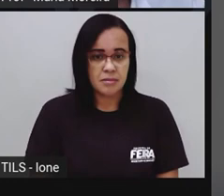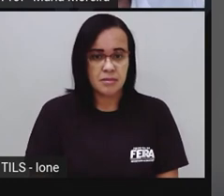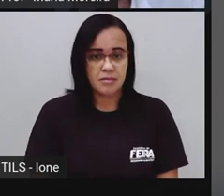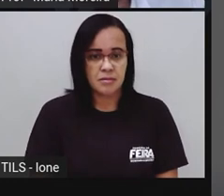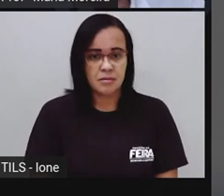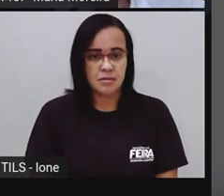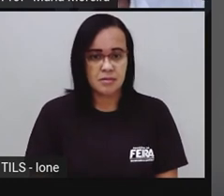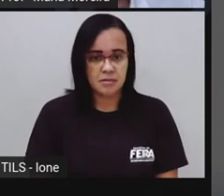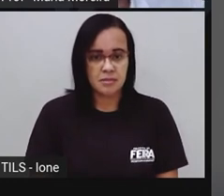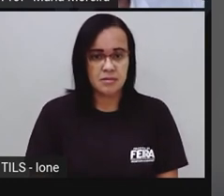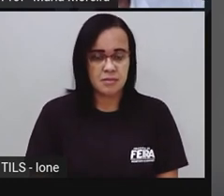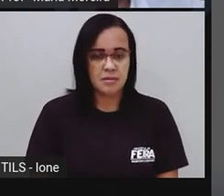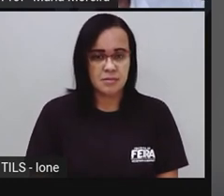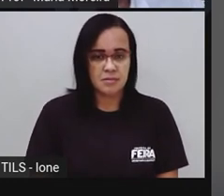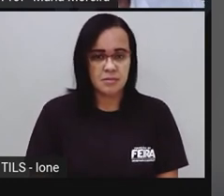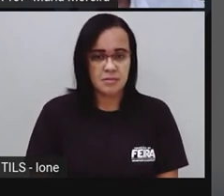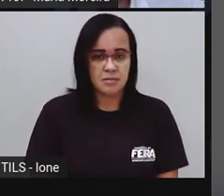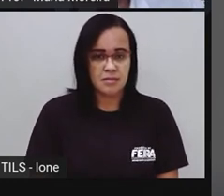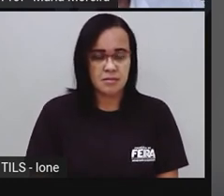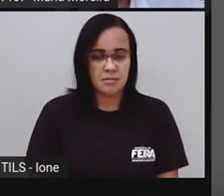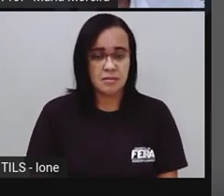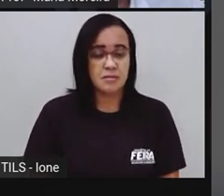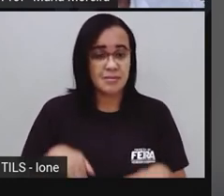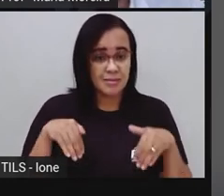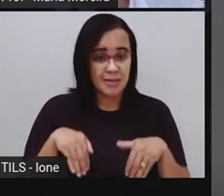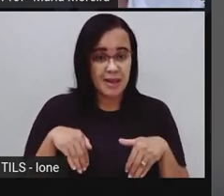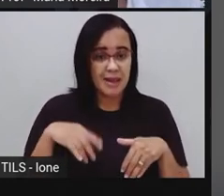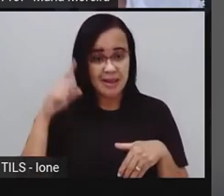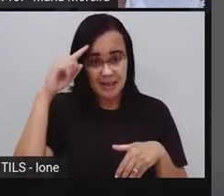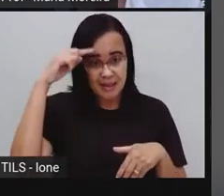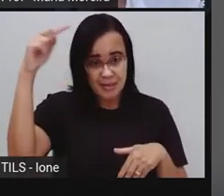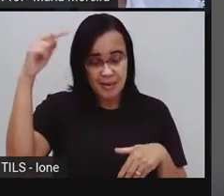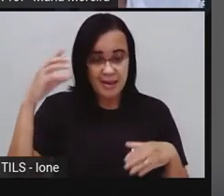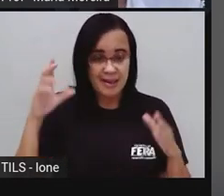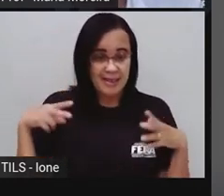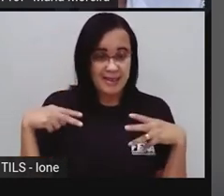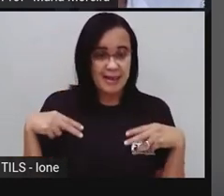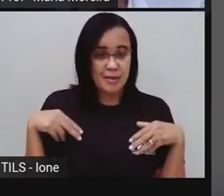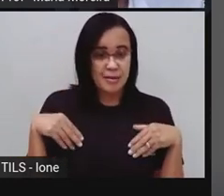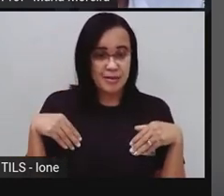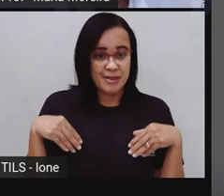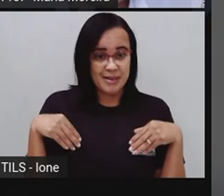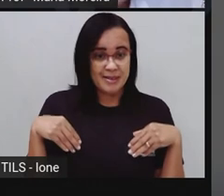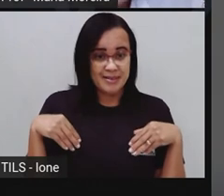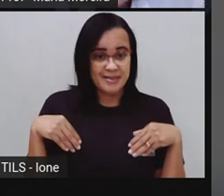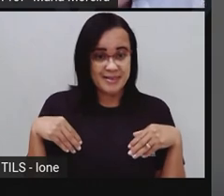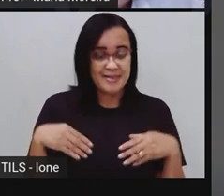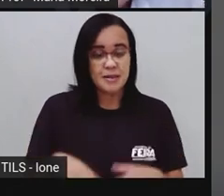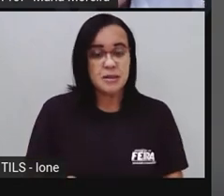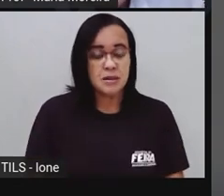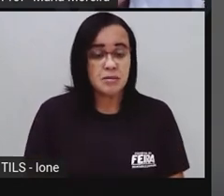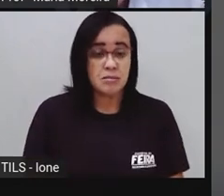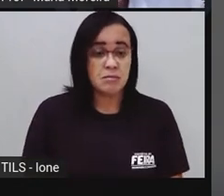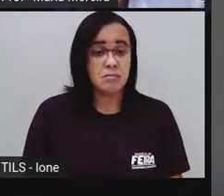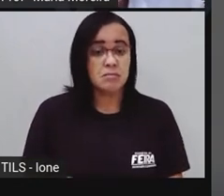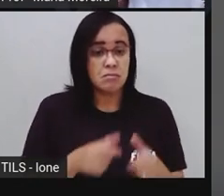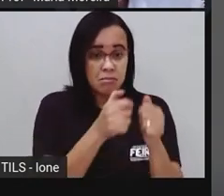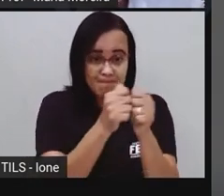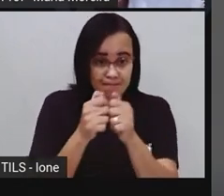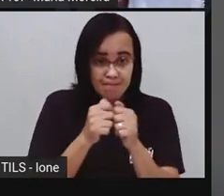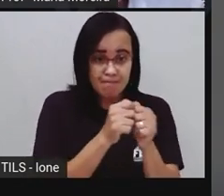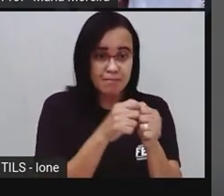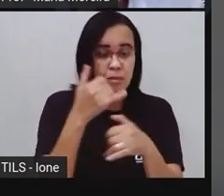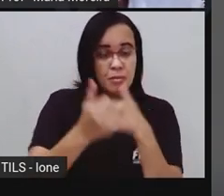o dinossauro sabemos quando os dinossauros foi não vamos botar interrogação 10 jogos né então de